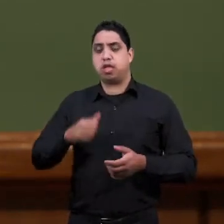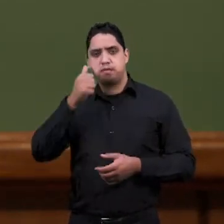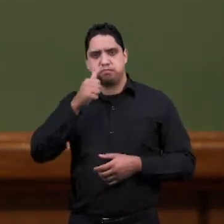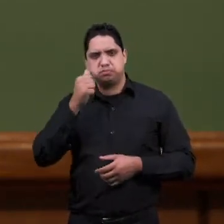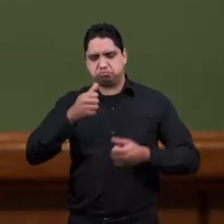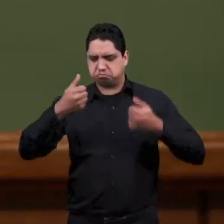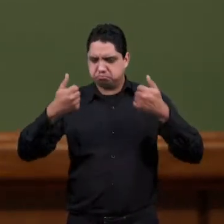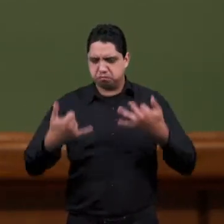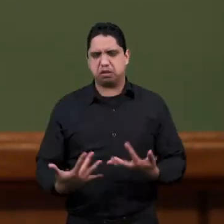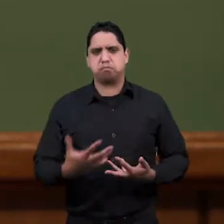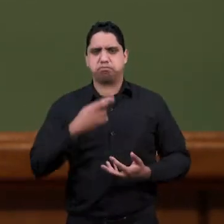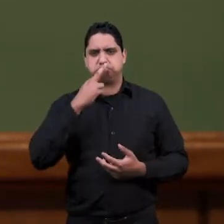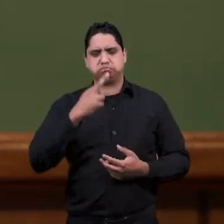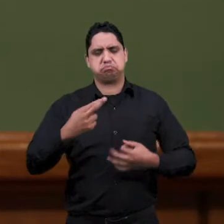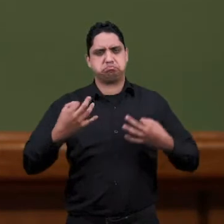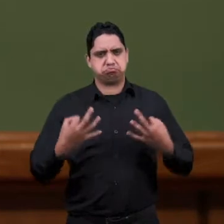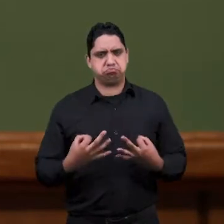aspecto na sua resposta.